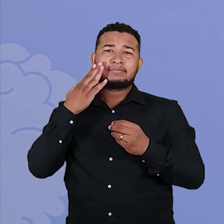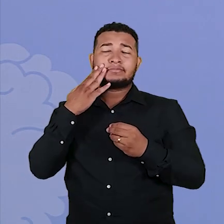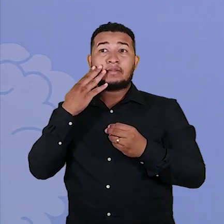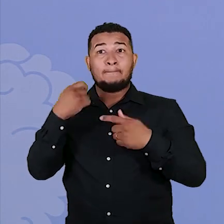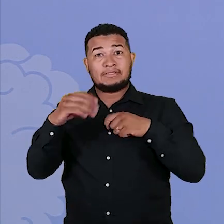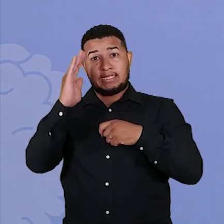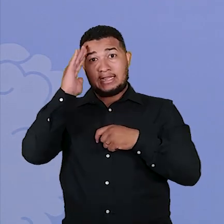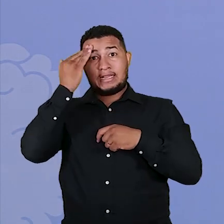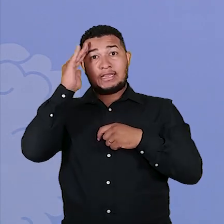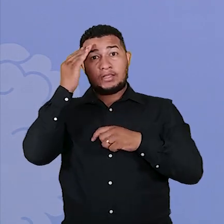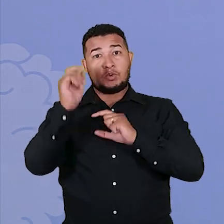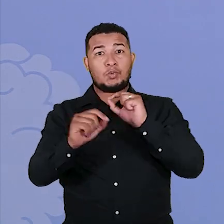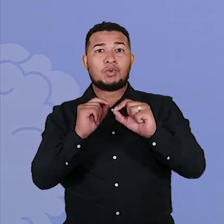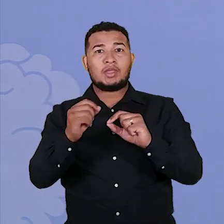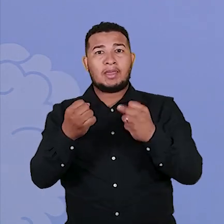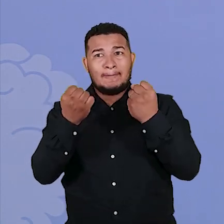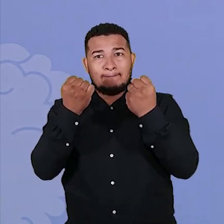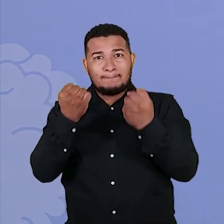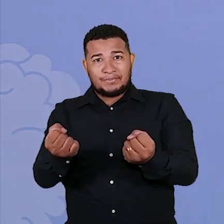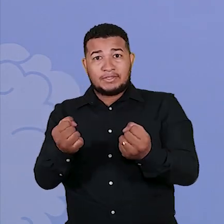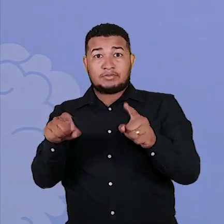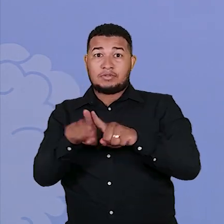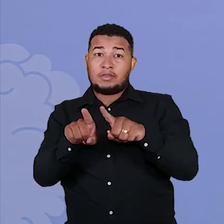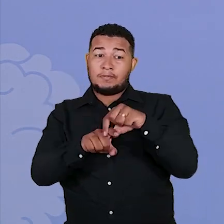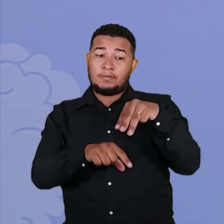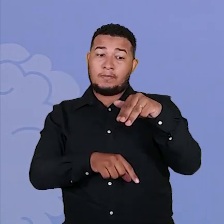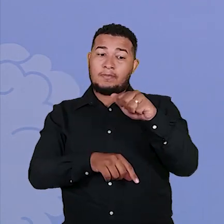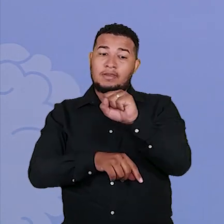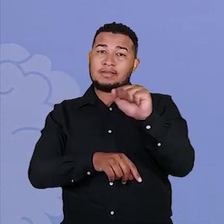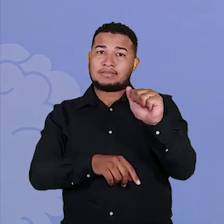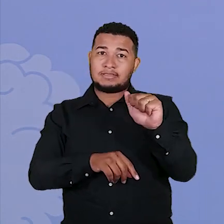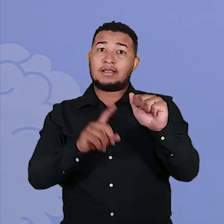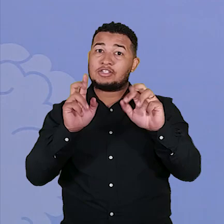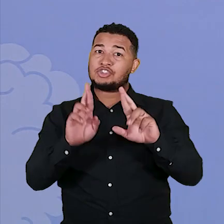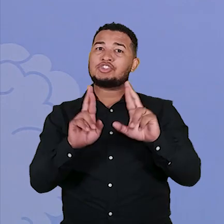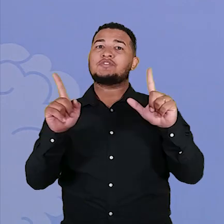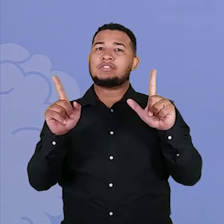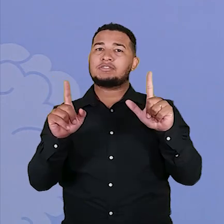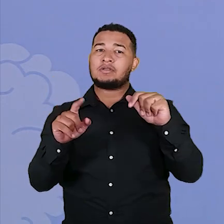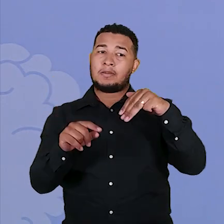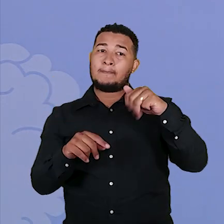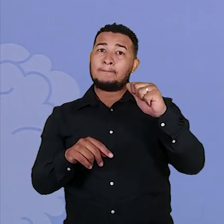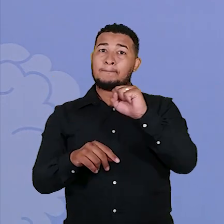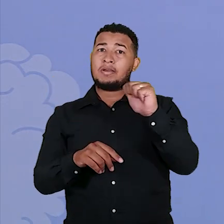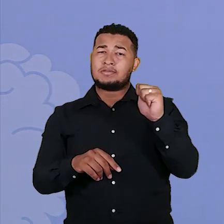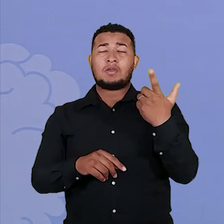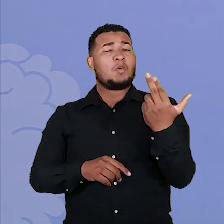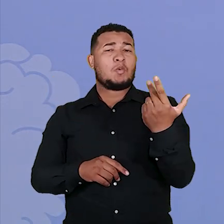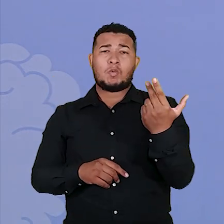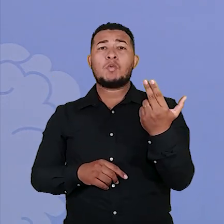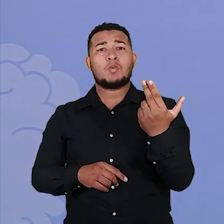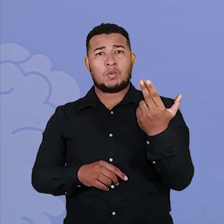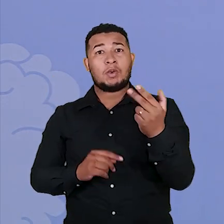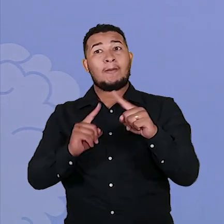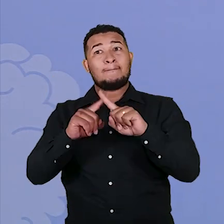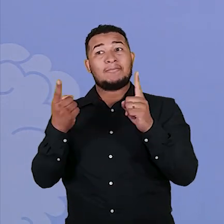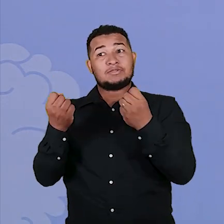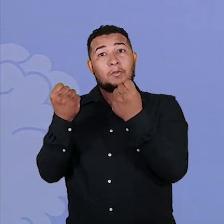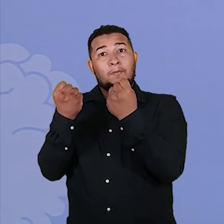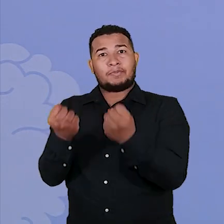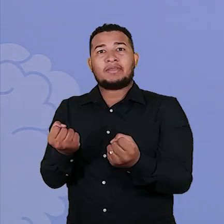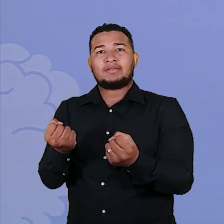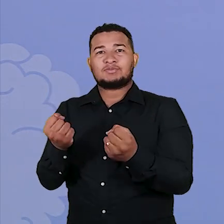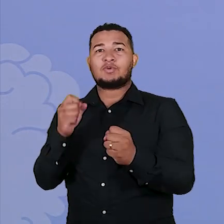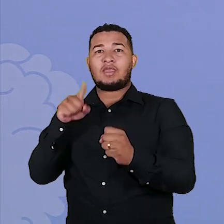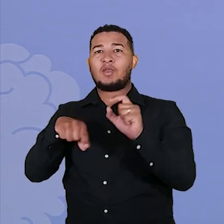peso deixa a gente tem que entender que peso e massa diferente tá a massa vai continuar igual o seu corpo